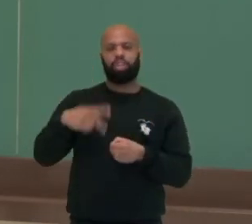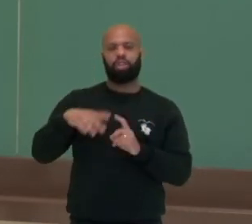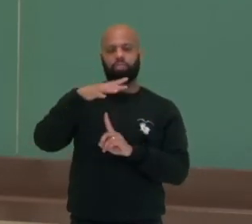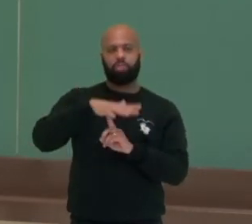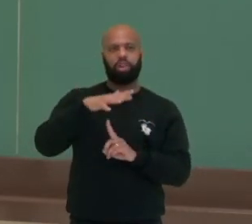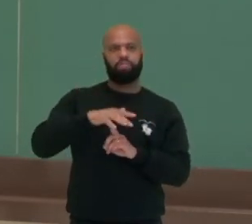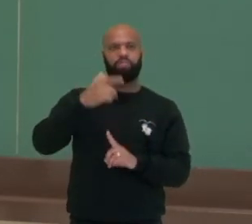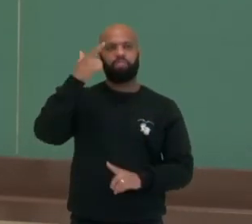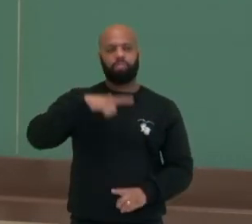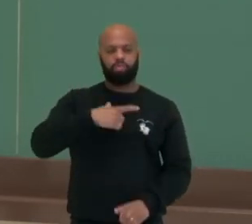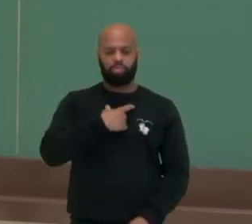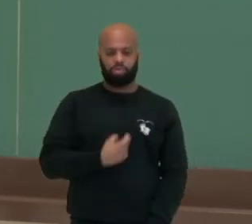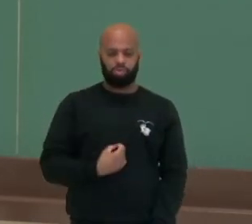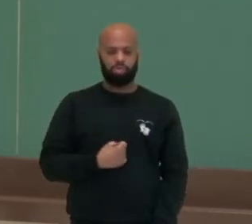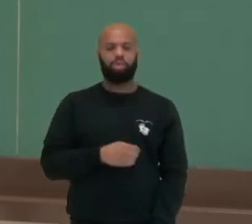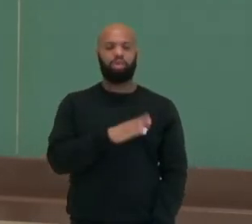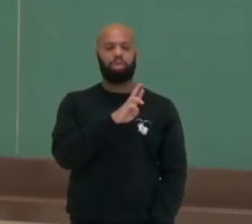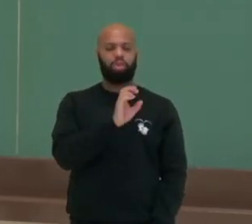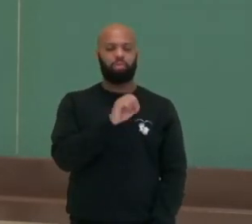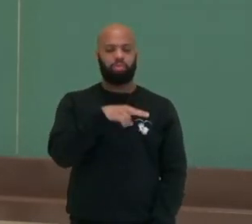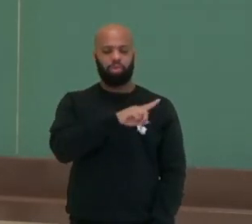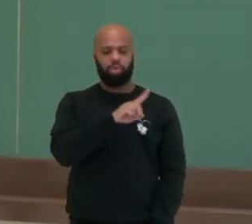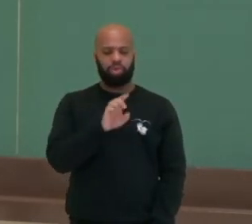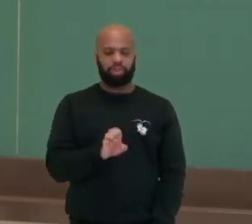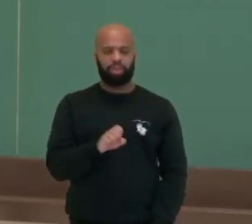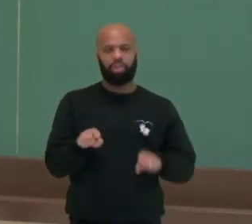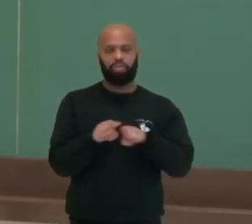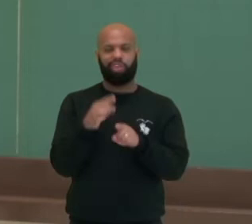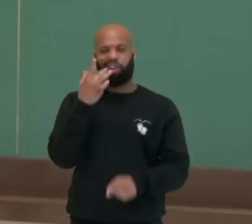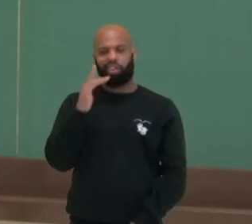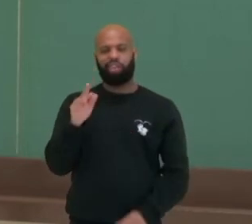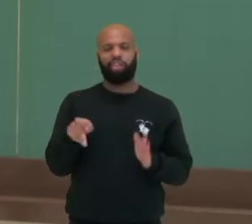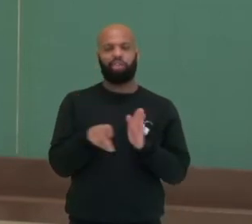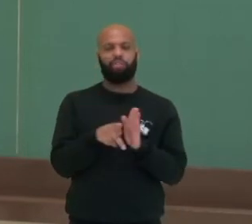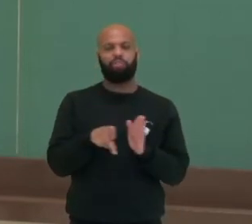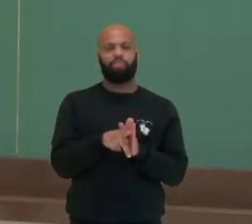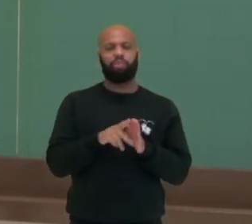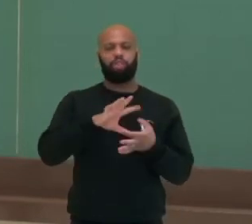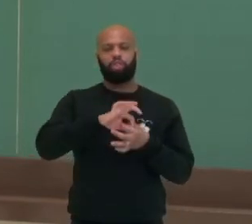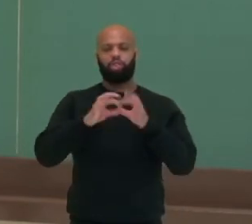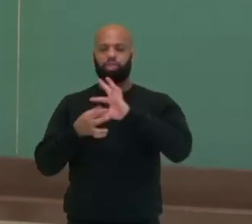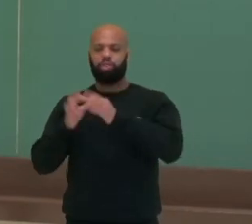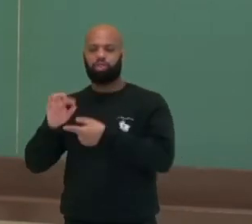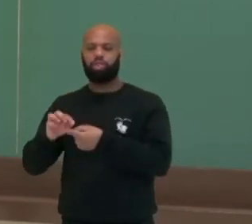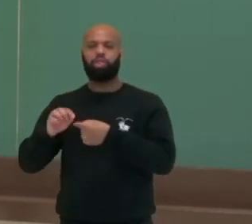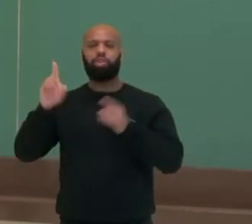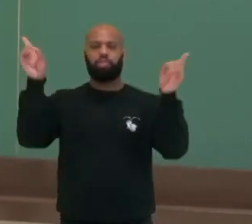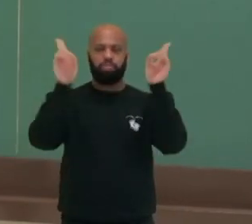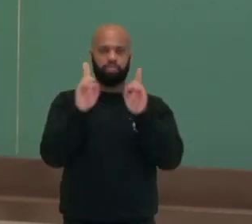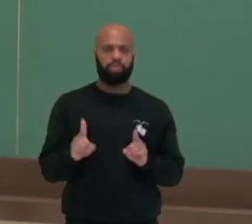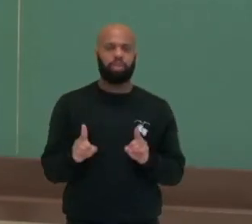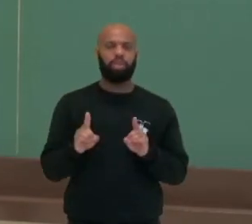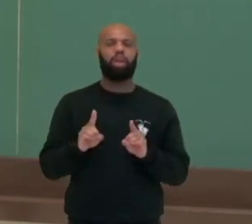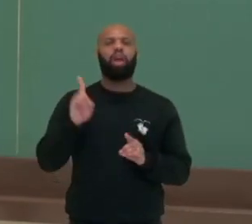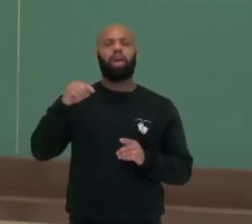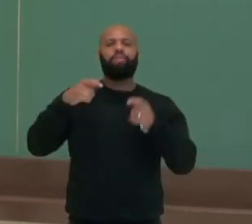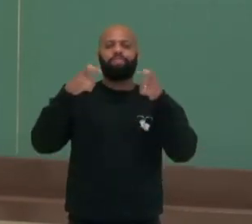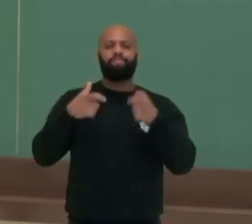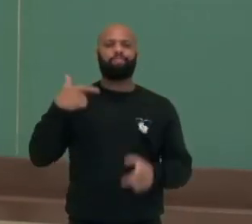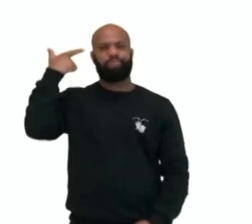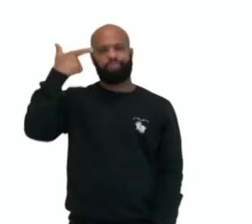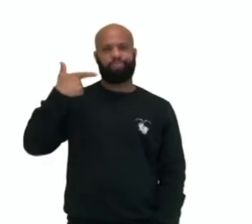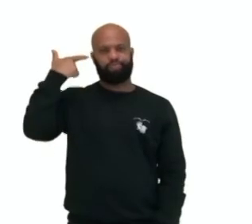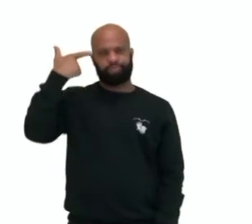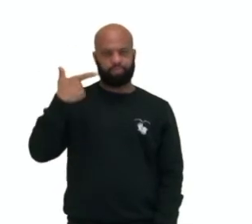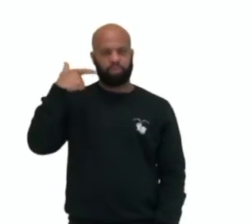no individual e no ouro nos pares nos Jogos Paralímpicos de Londres em 2012. Bronze também